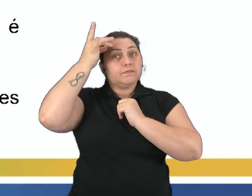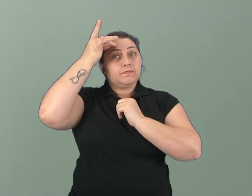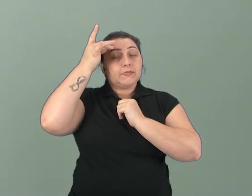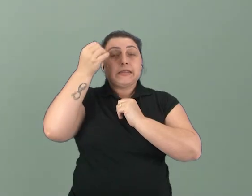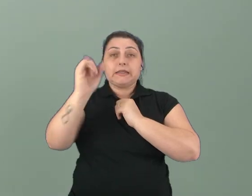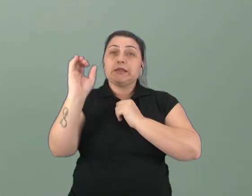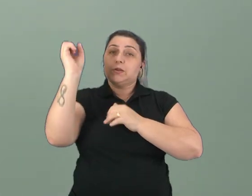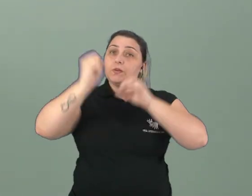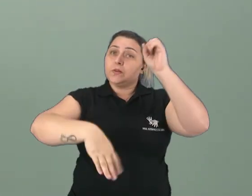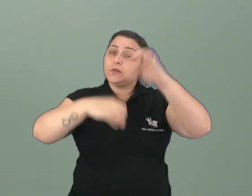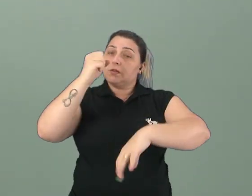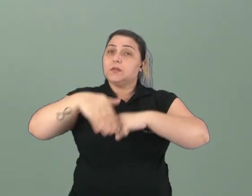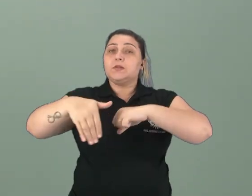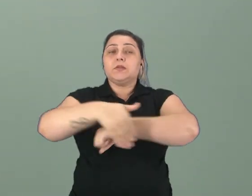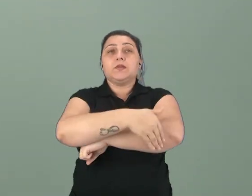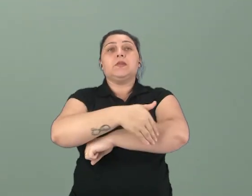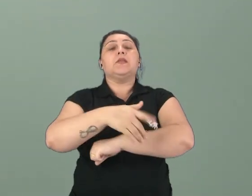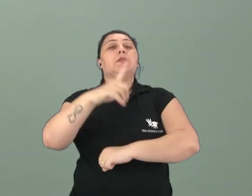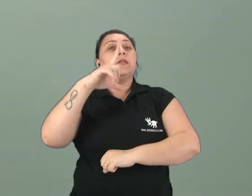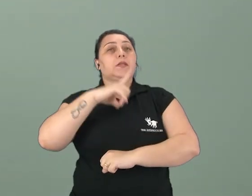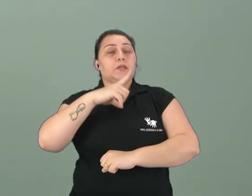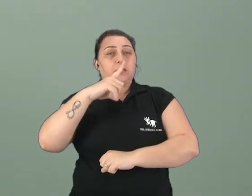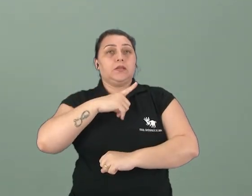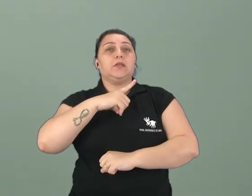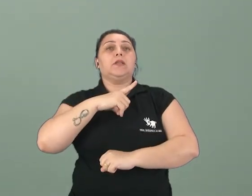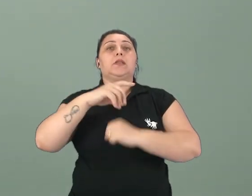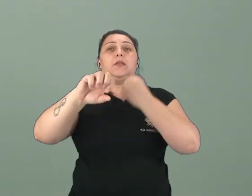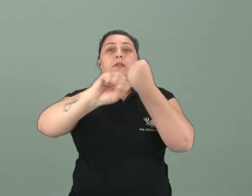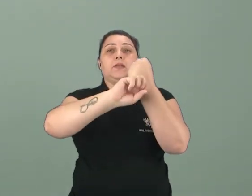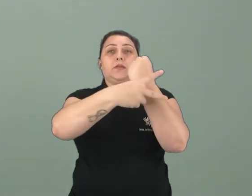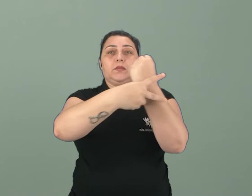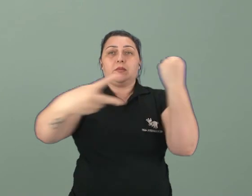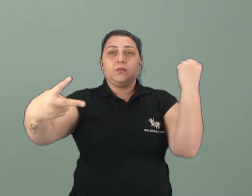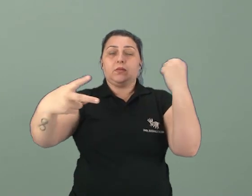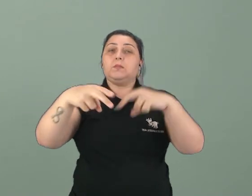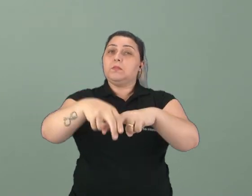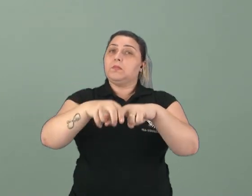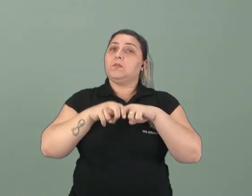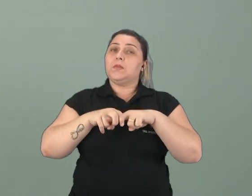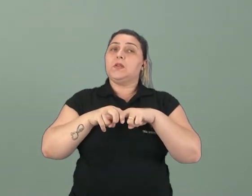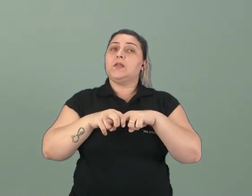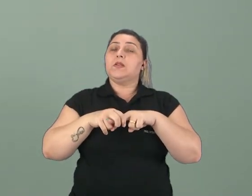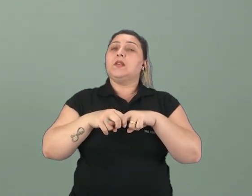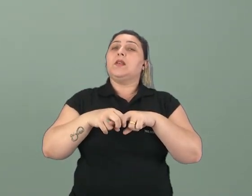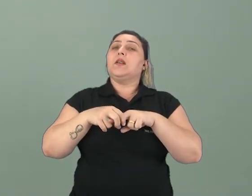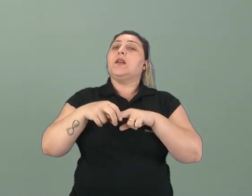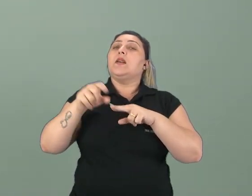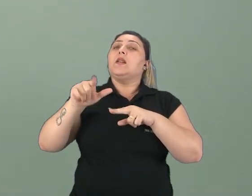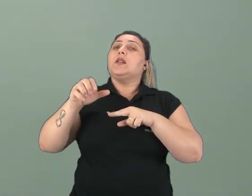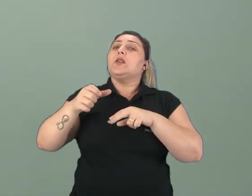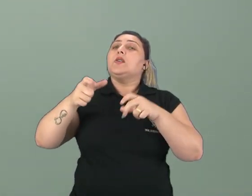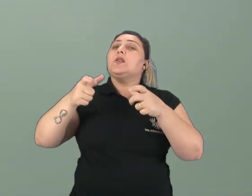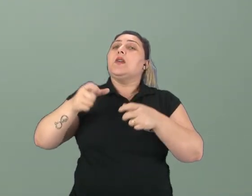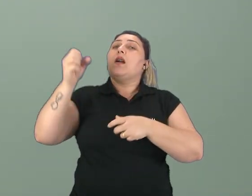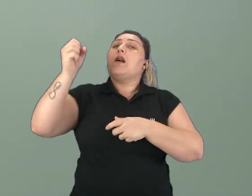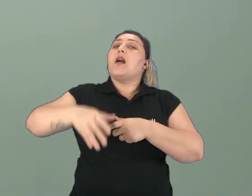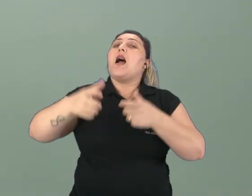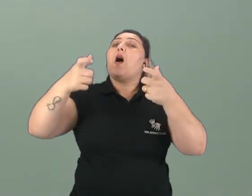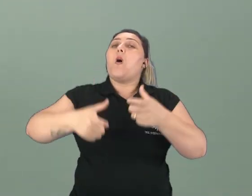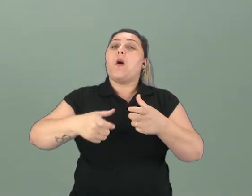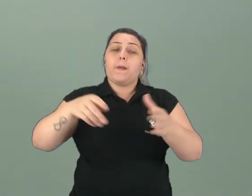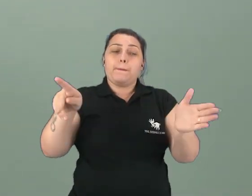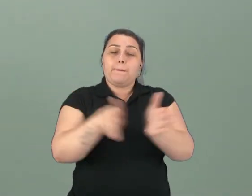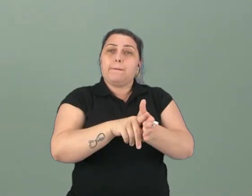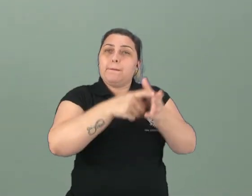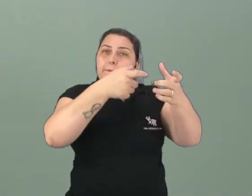jogar lixo nas ruas, vai ter uma consequência. Por isso, o lixo a gente joga onde? Na